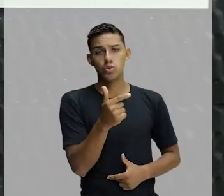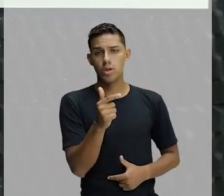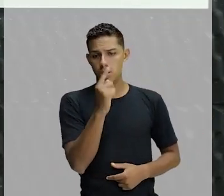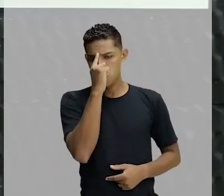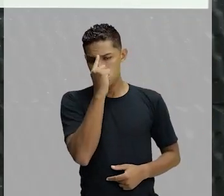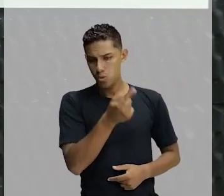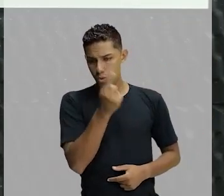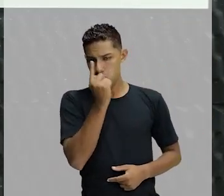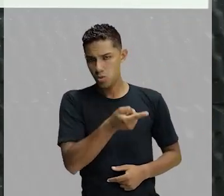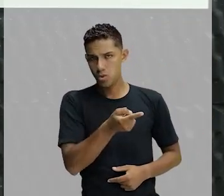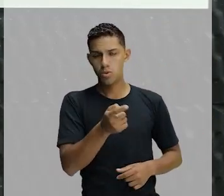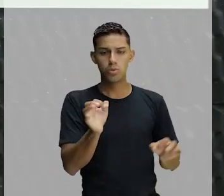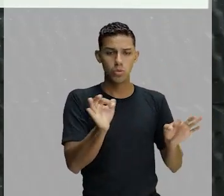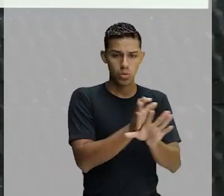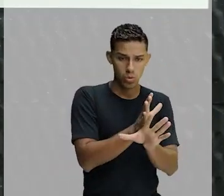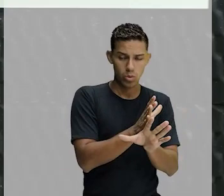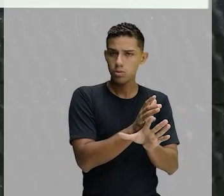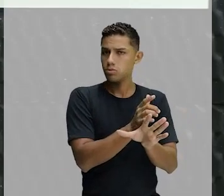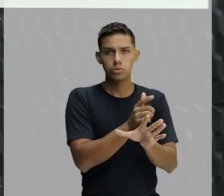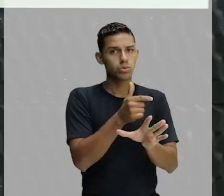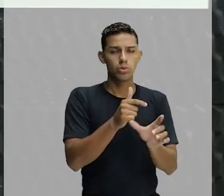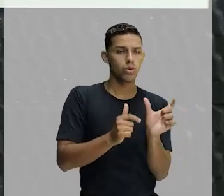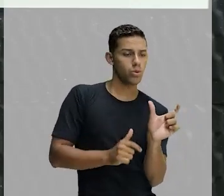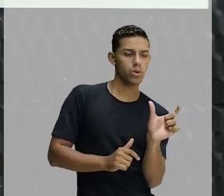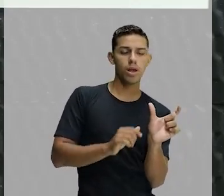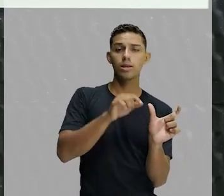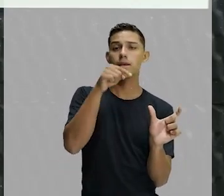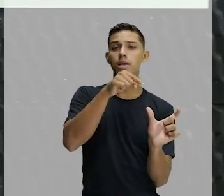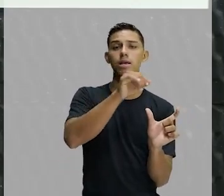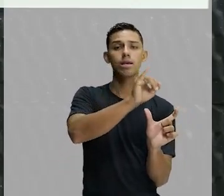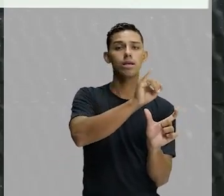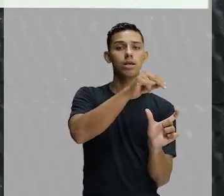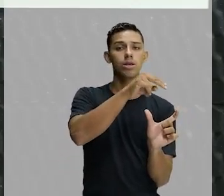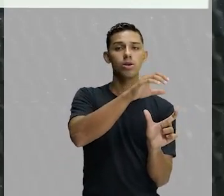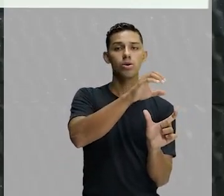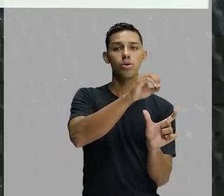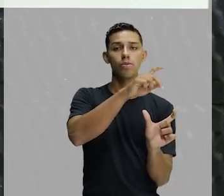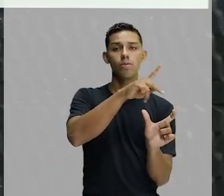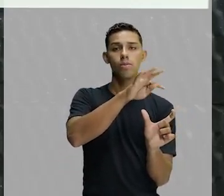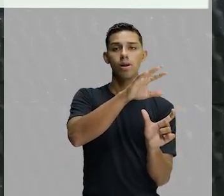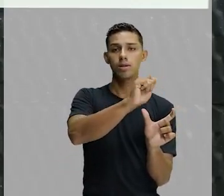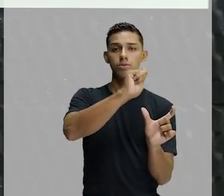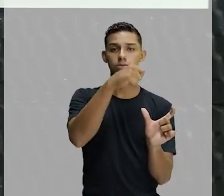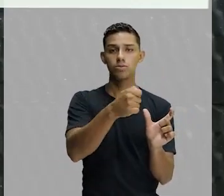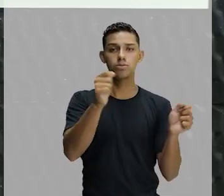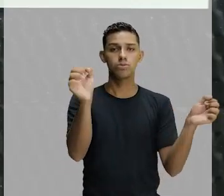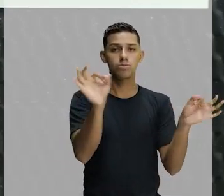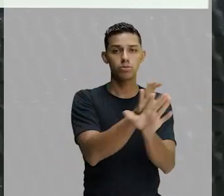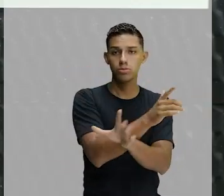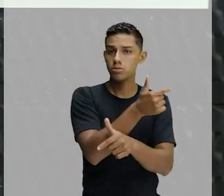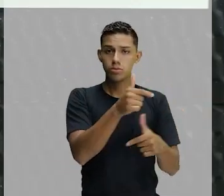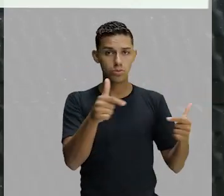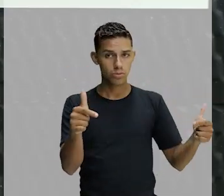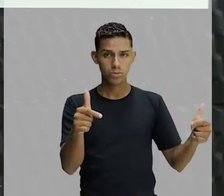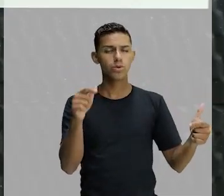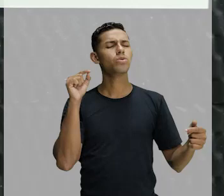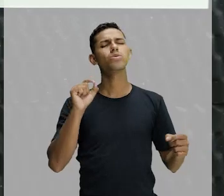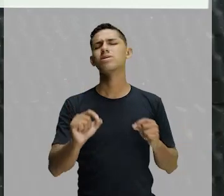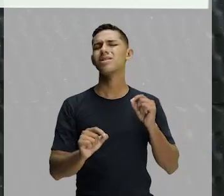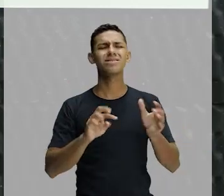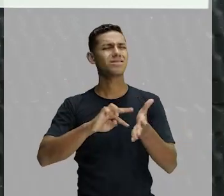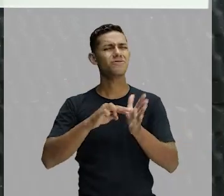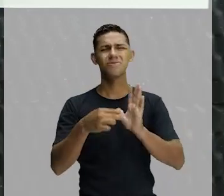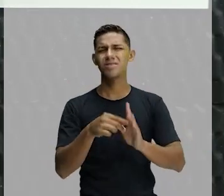ter aqui a dominância incompleta e nós temos a codominância. O que seria dominância